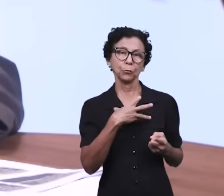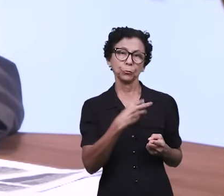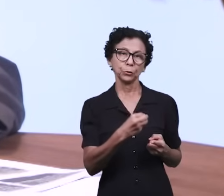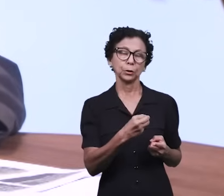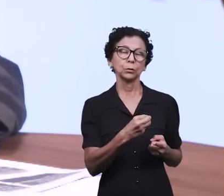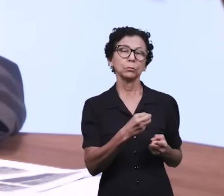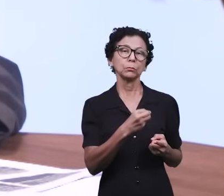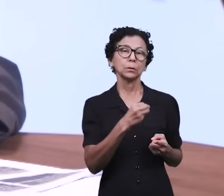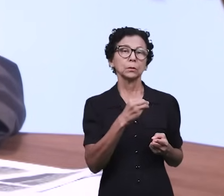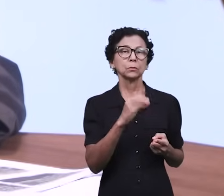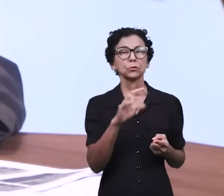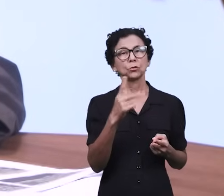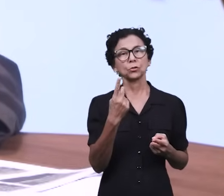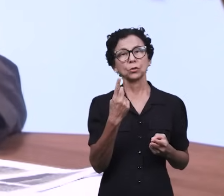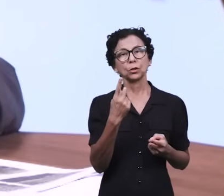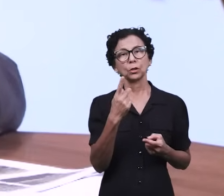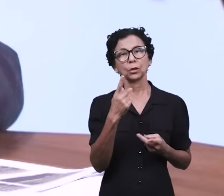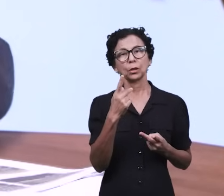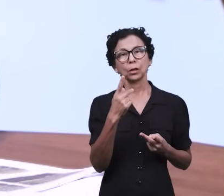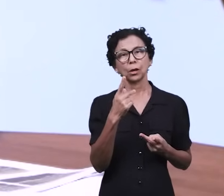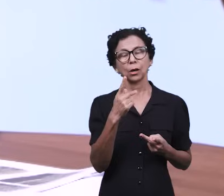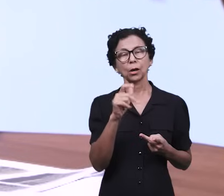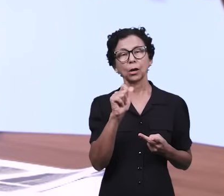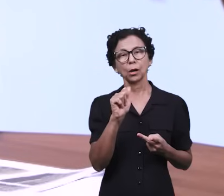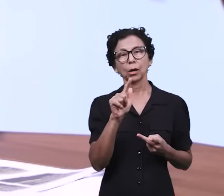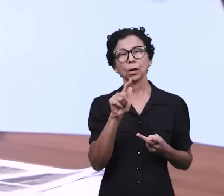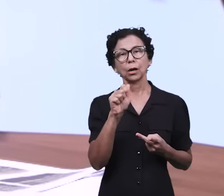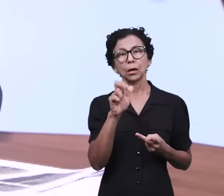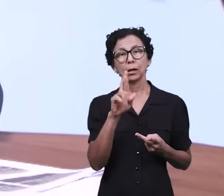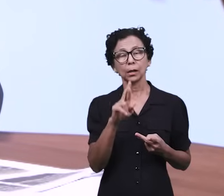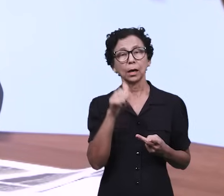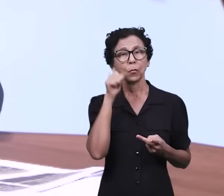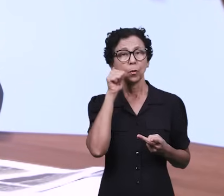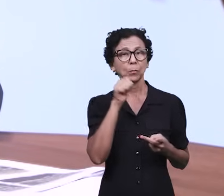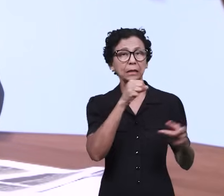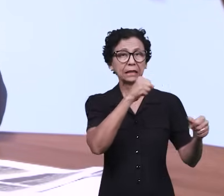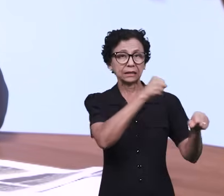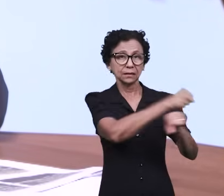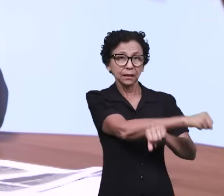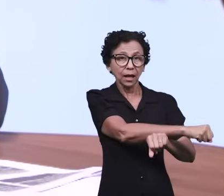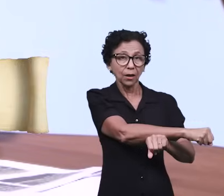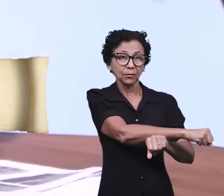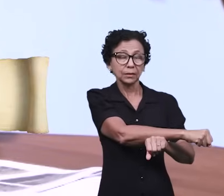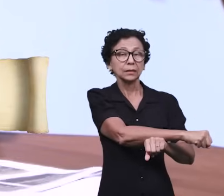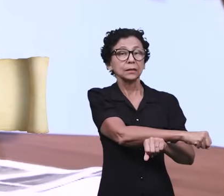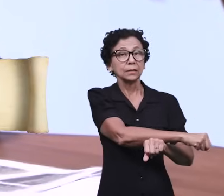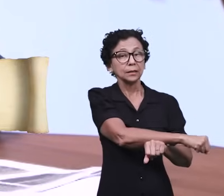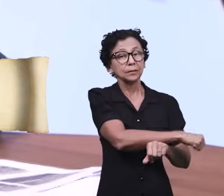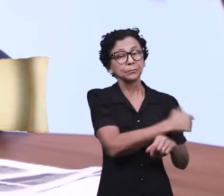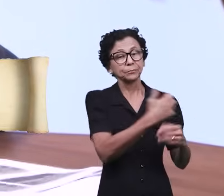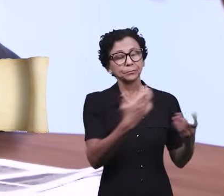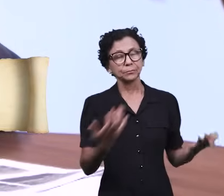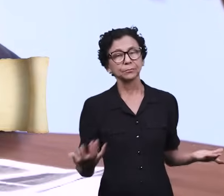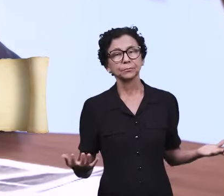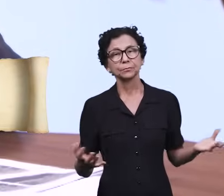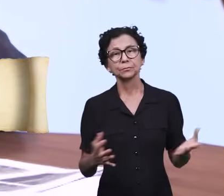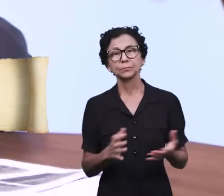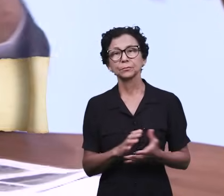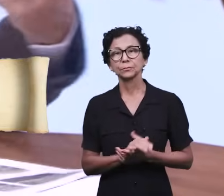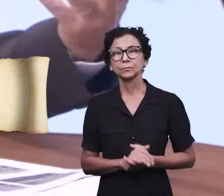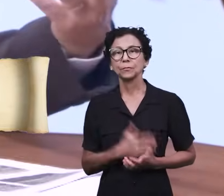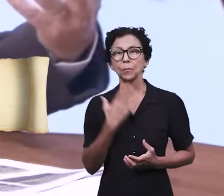herdeiro, falando isso das bênçãos celestiais, conforme bem falou aqui o professor Vinícius. Em seguida, Abraão